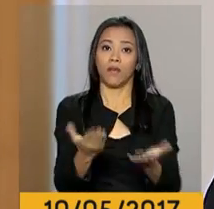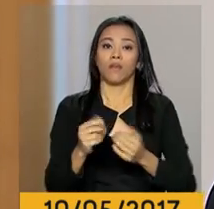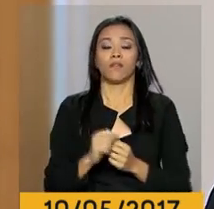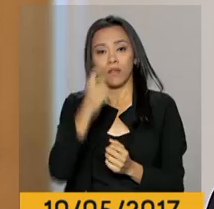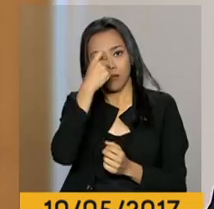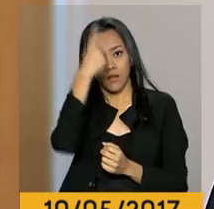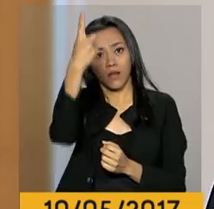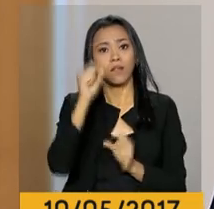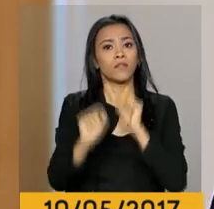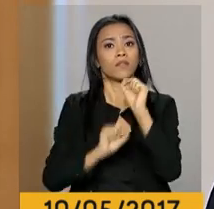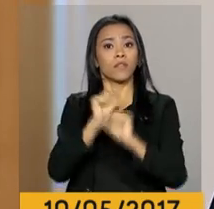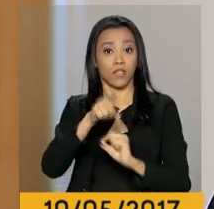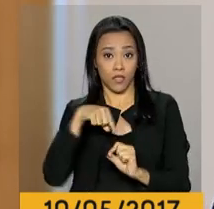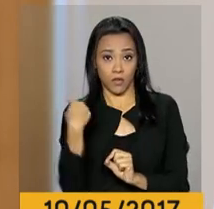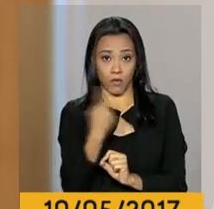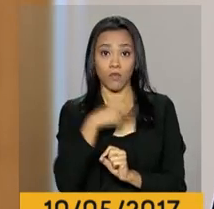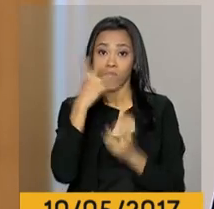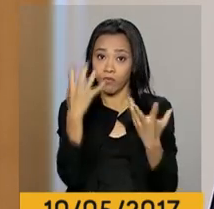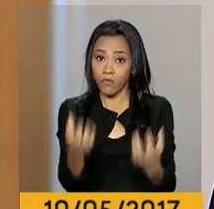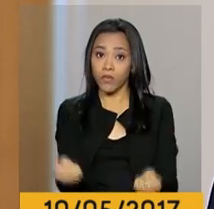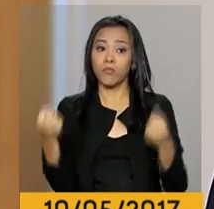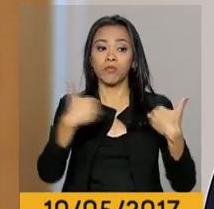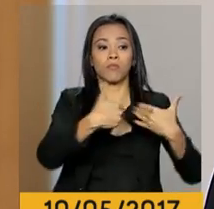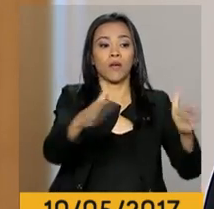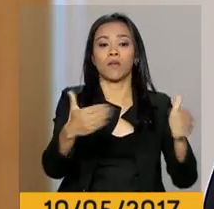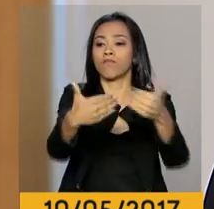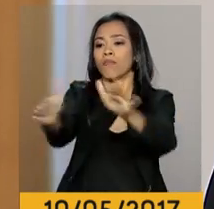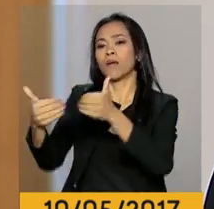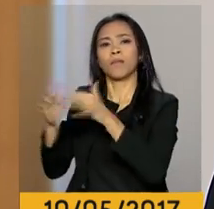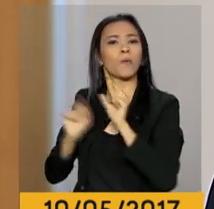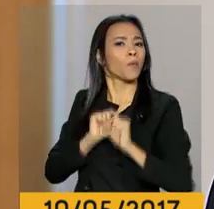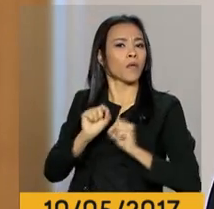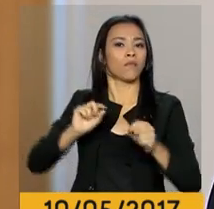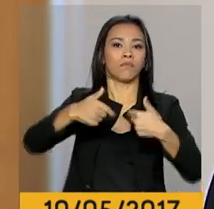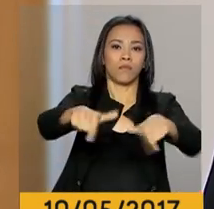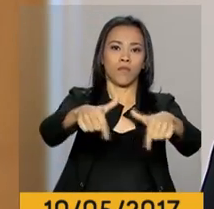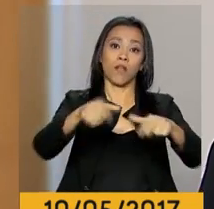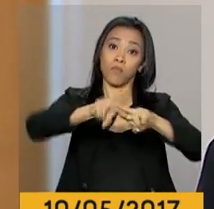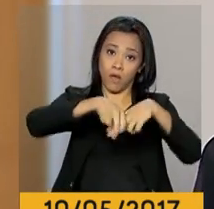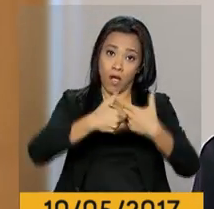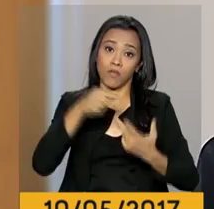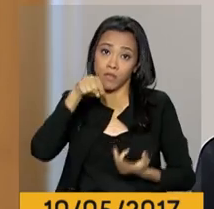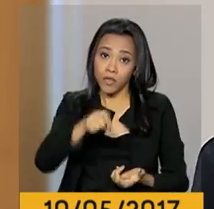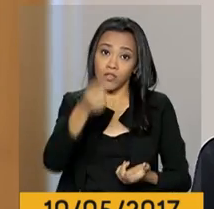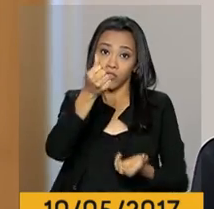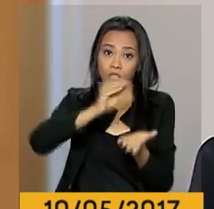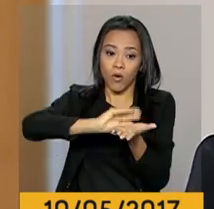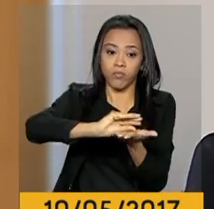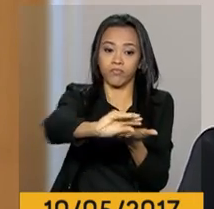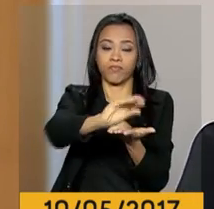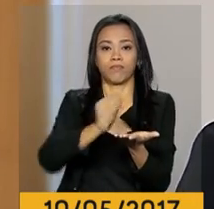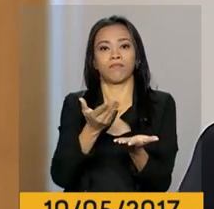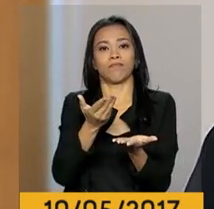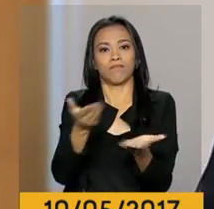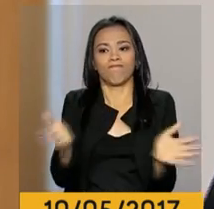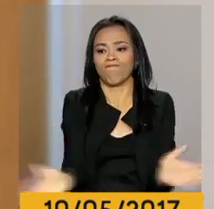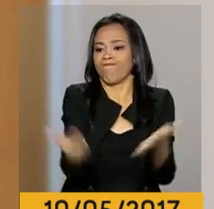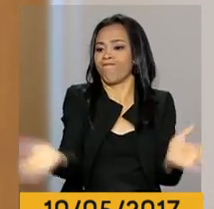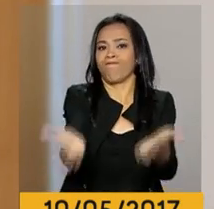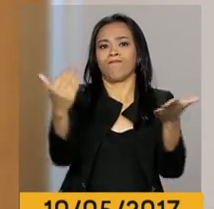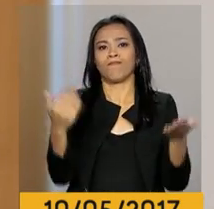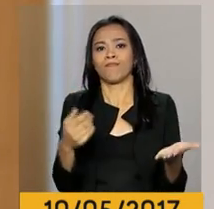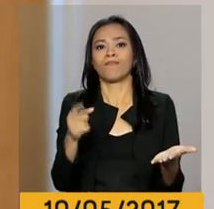ideia de que nós vamos gerar empregos em face desses investimentos não serão portanto investimentos eh